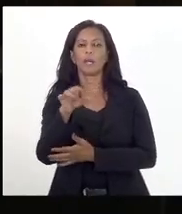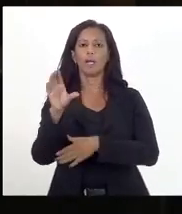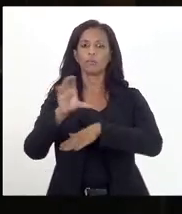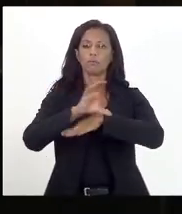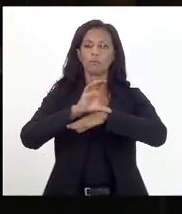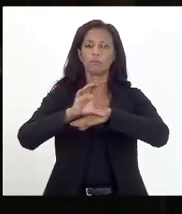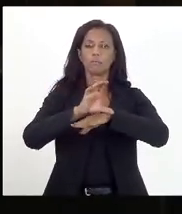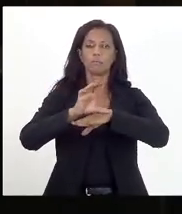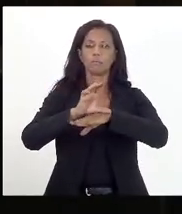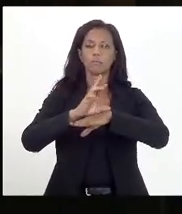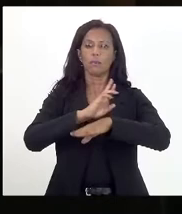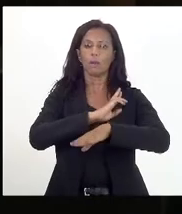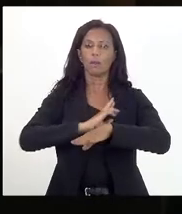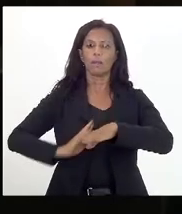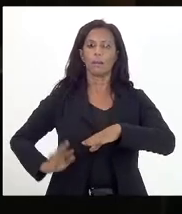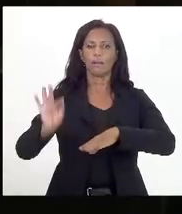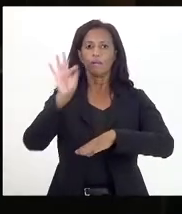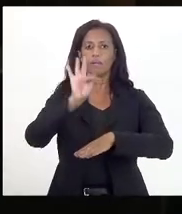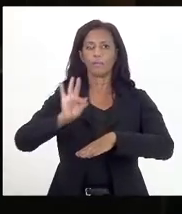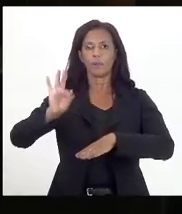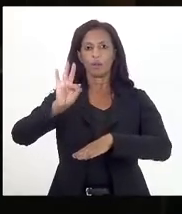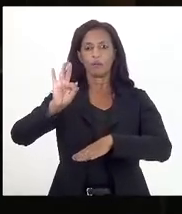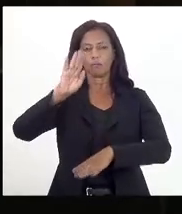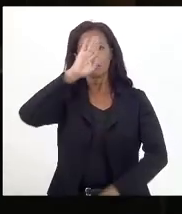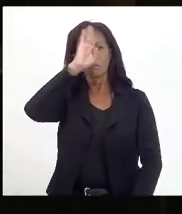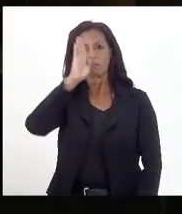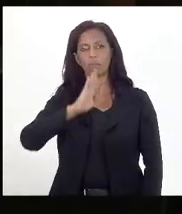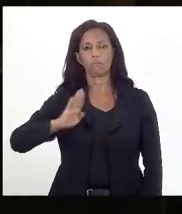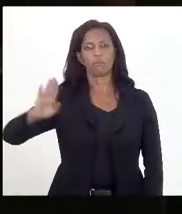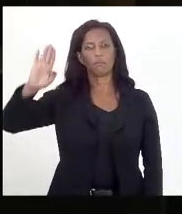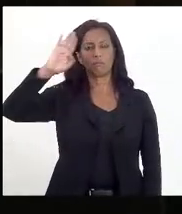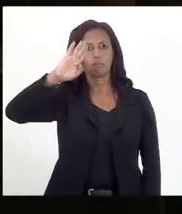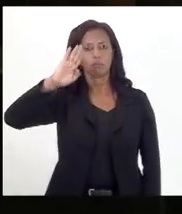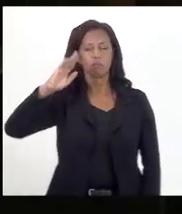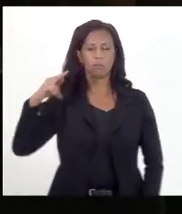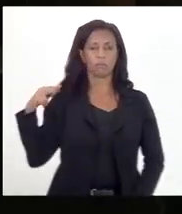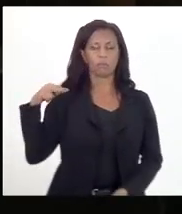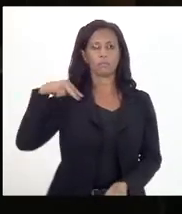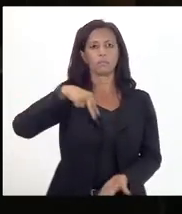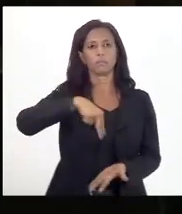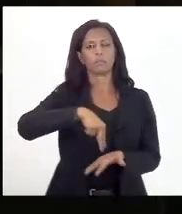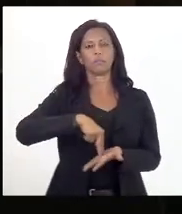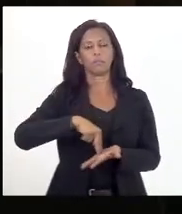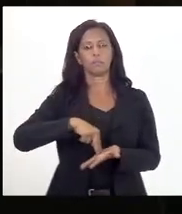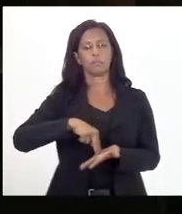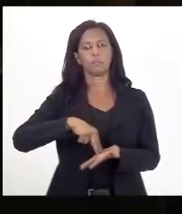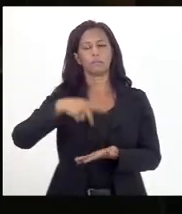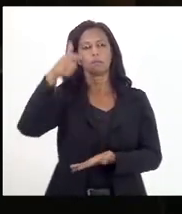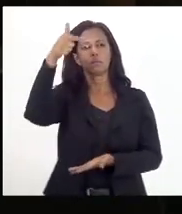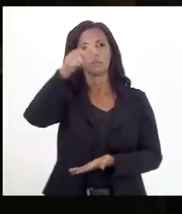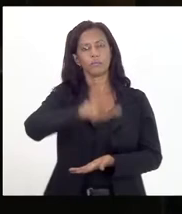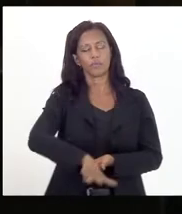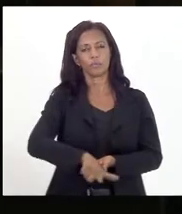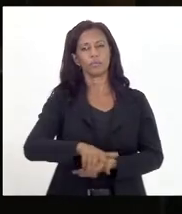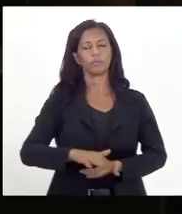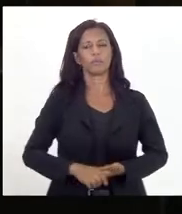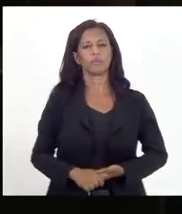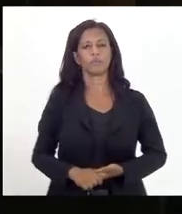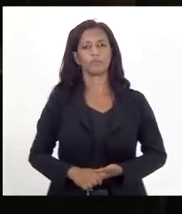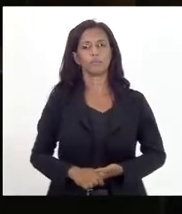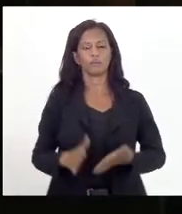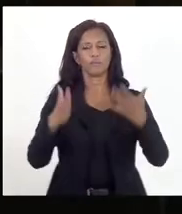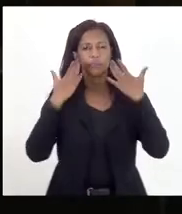da República Federativa do Brasil venha público mais uma vez